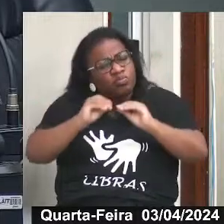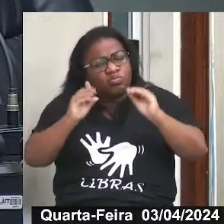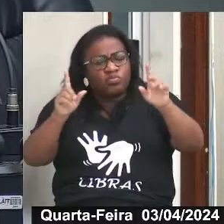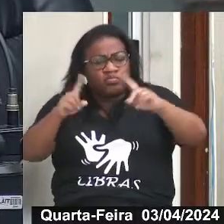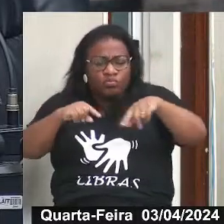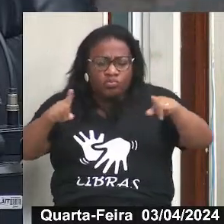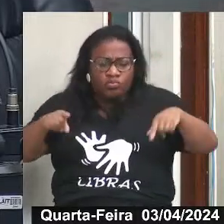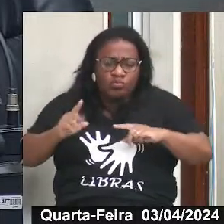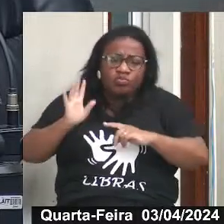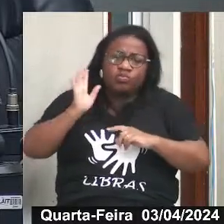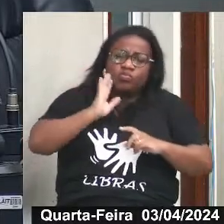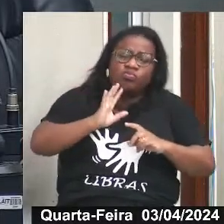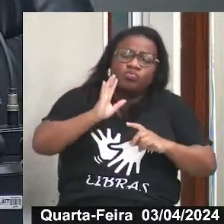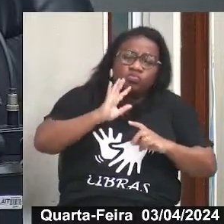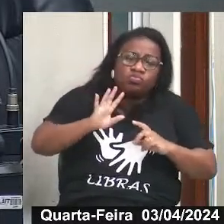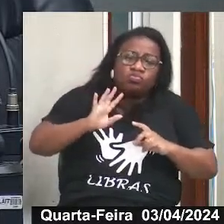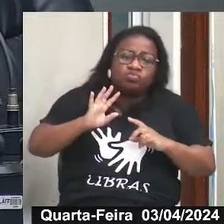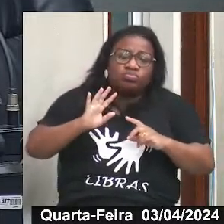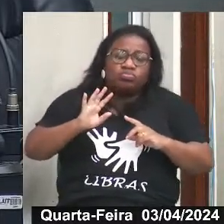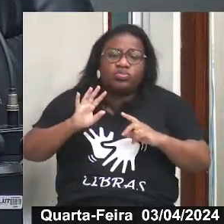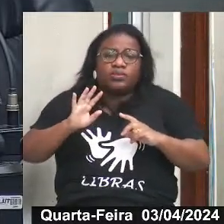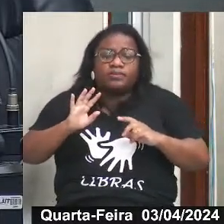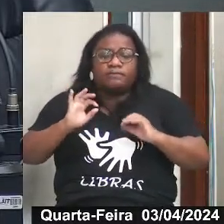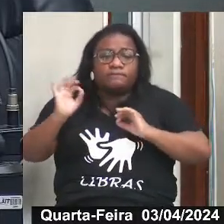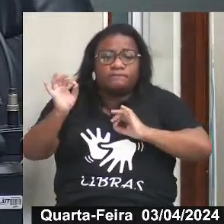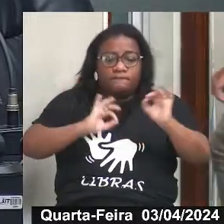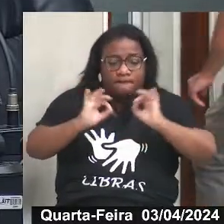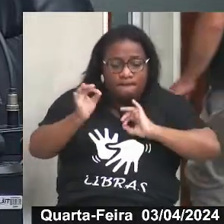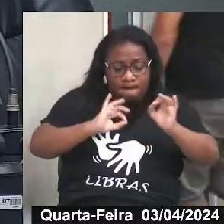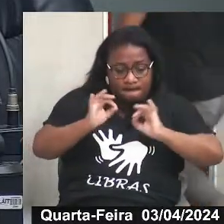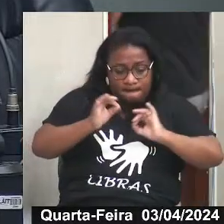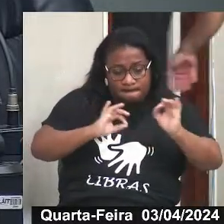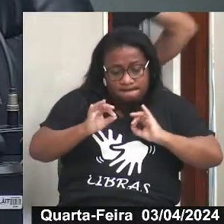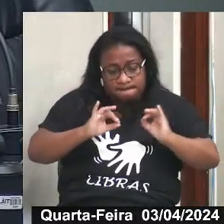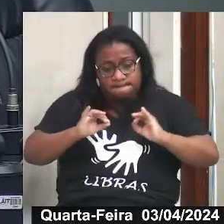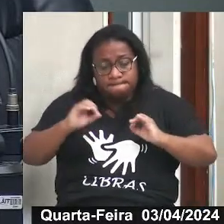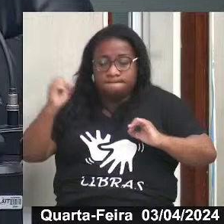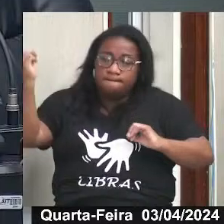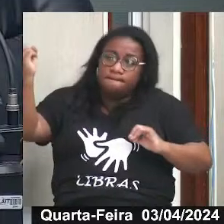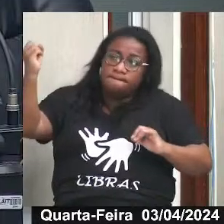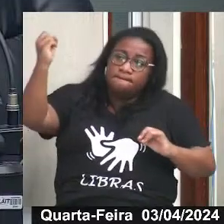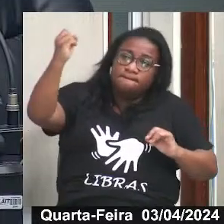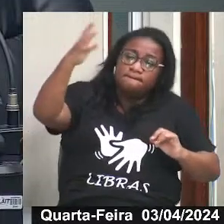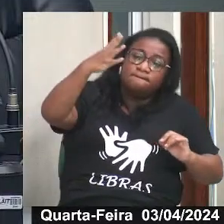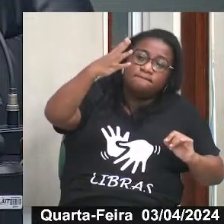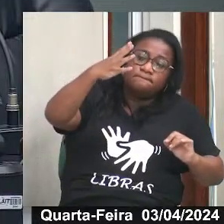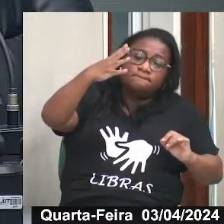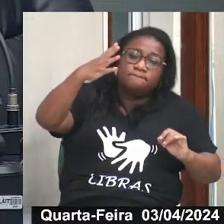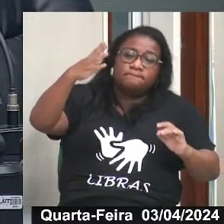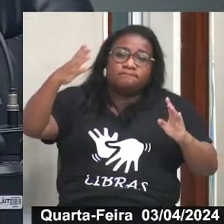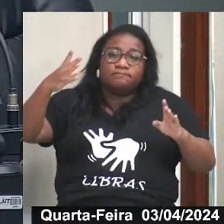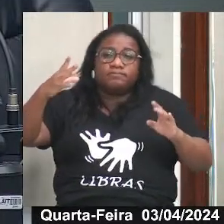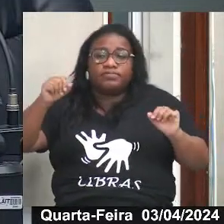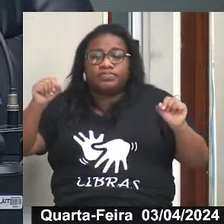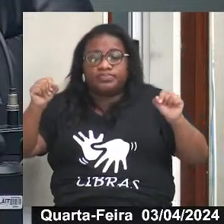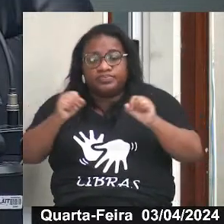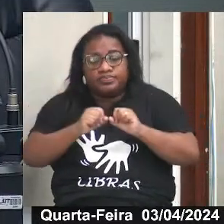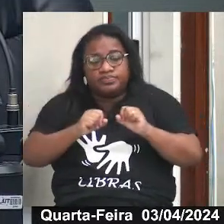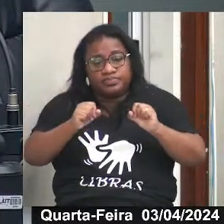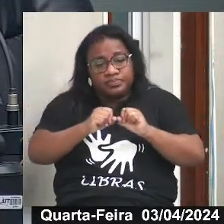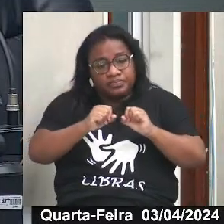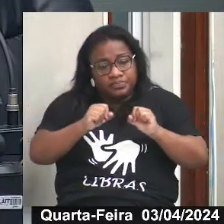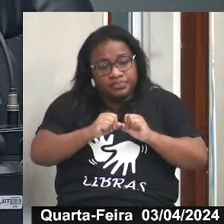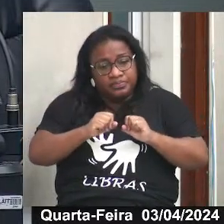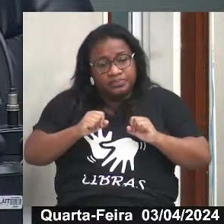É um espaço público muito legal que tem lá no Capuava, bem organizado, e com a iluminação que eu já venho aqui articulando com o Evandro, a gente vai